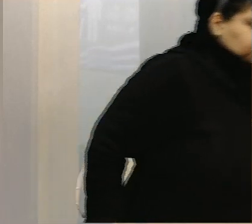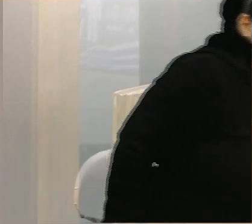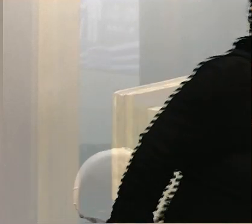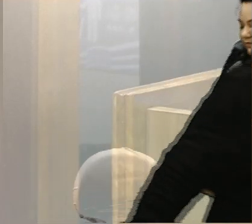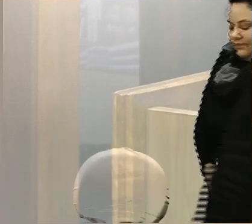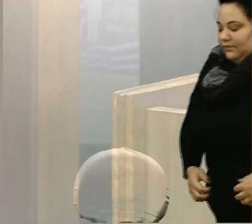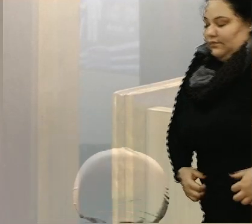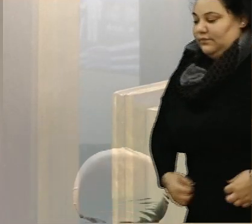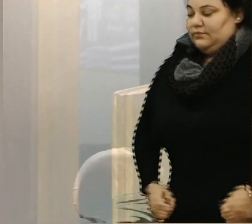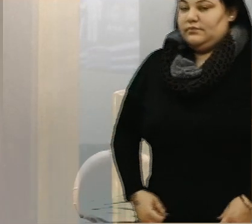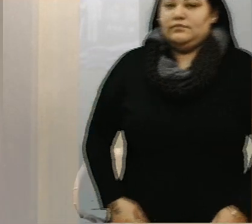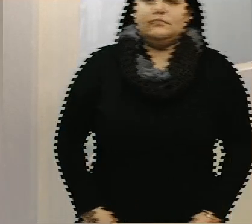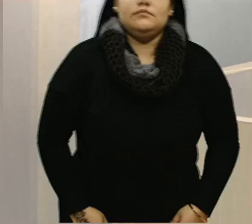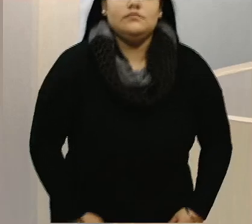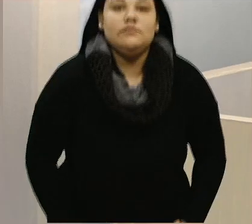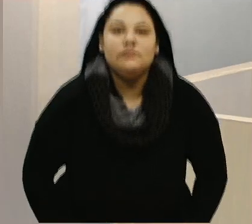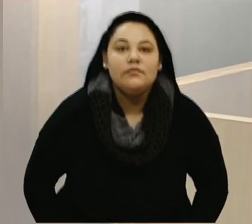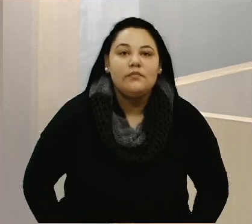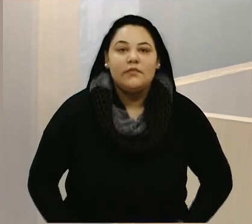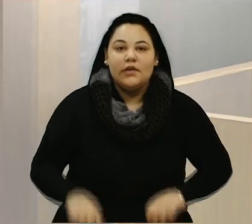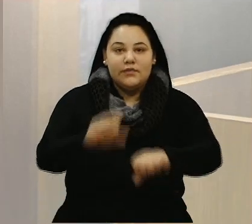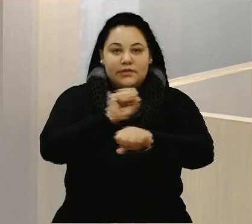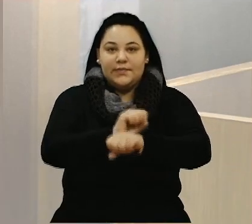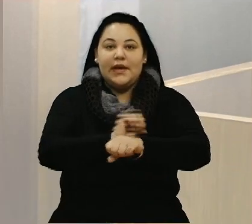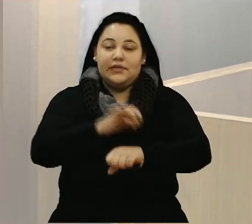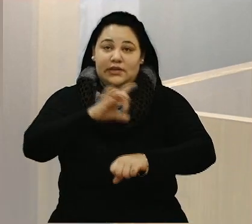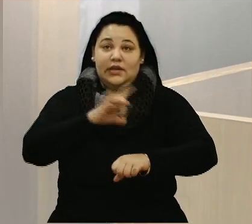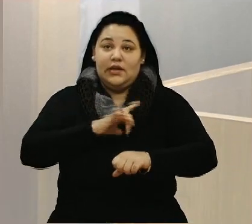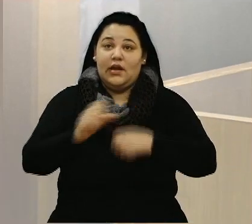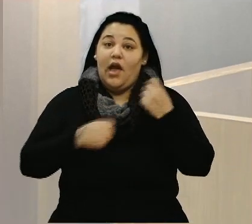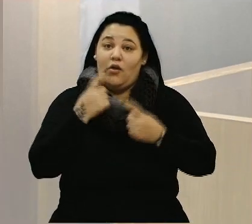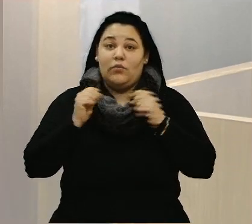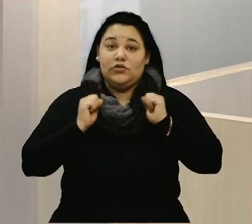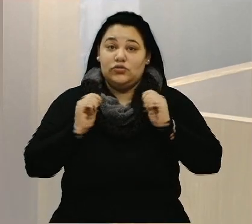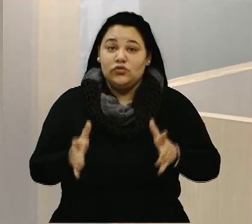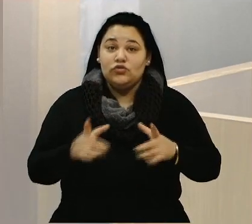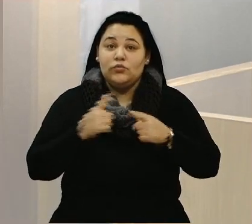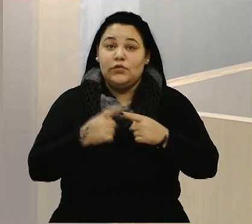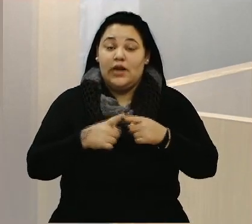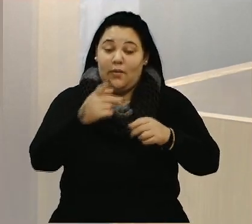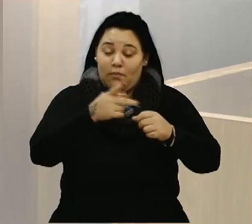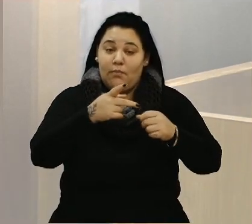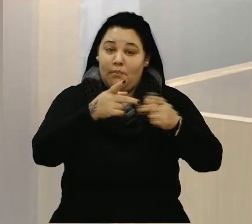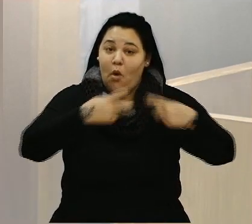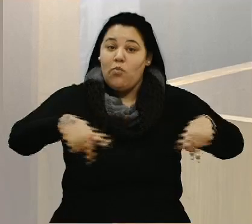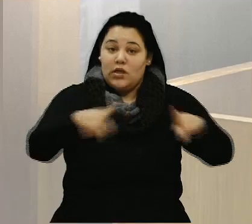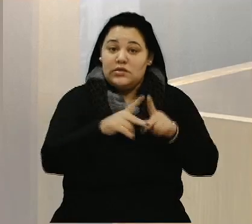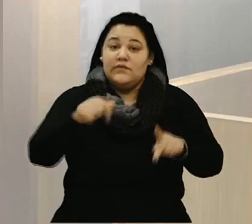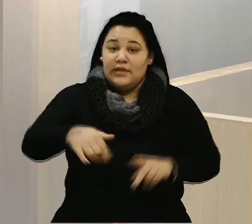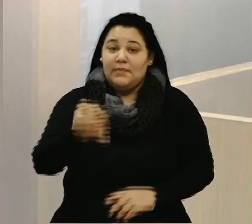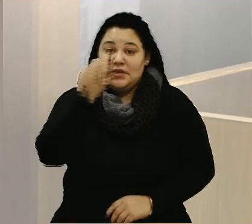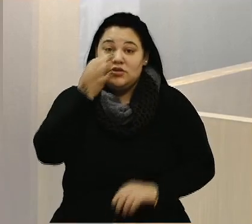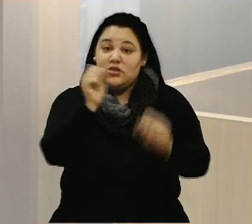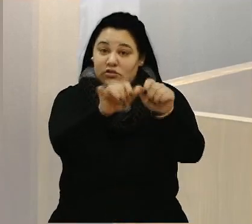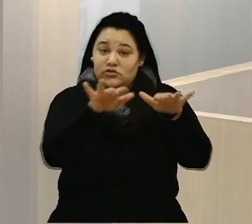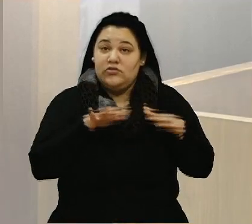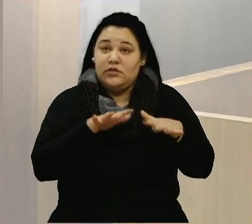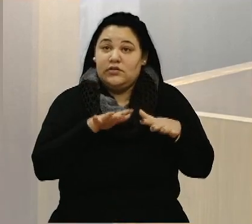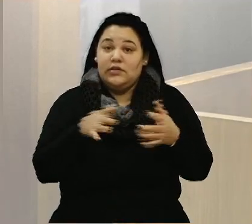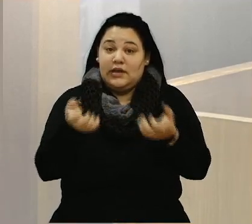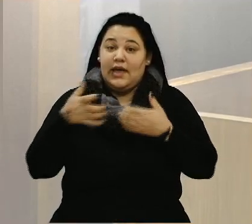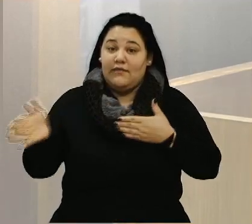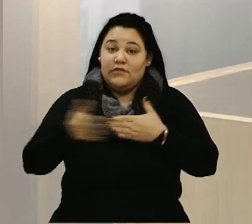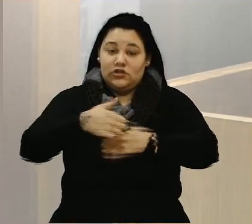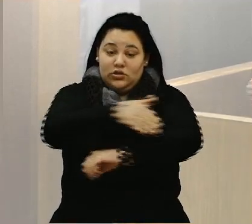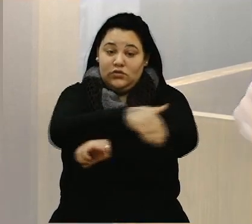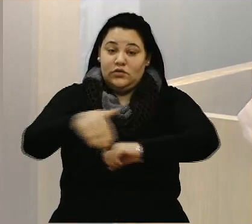Espero que alguma atitude seja tomada, porque o povo vai começar a vir para cá com mais gente. A semana que vem vão vir com mais gente, querem fechar a rua. E eu quero que alguém